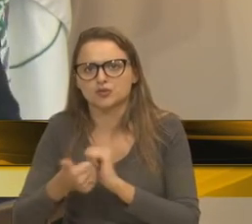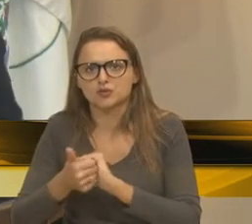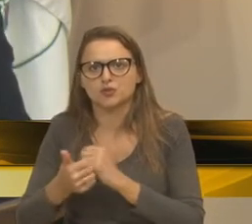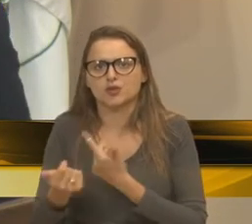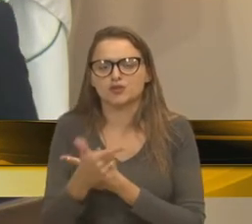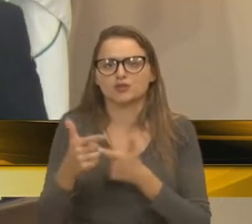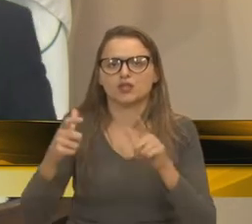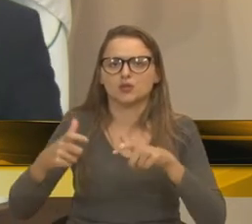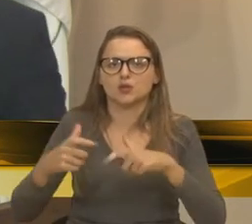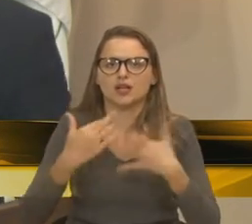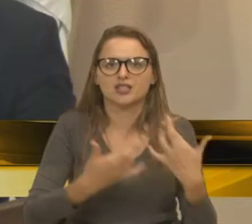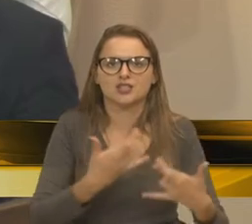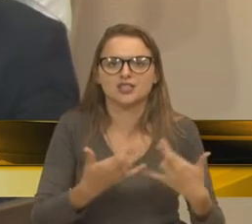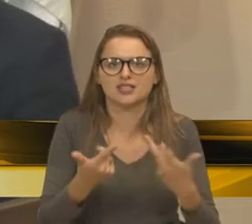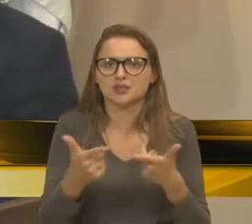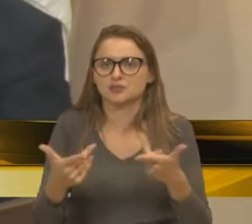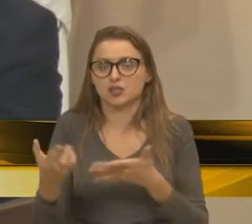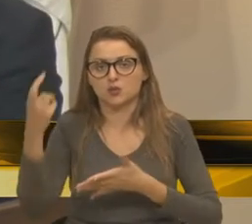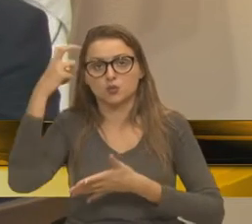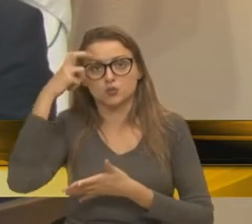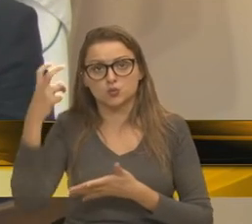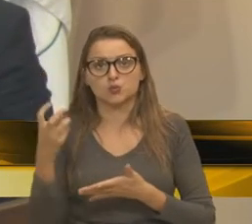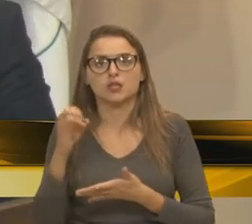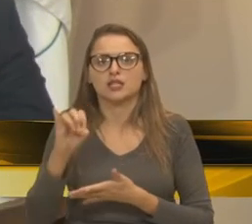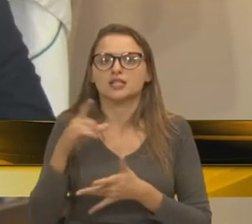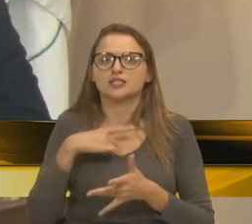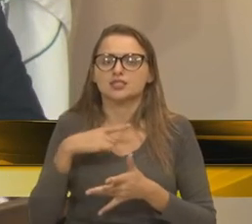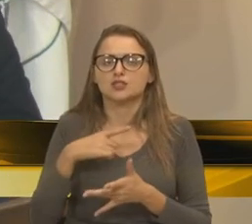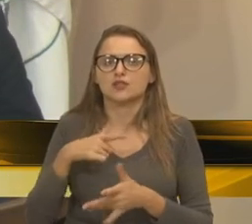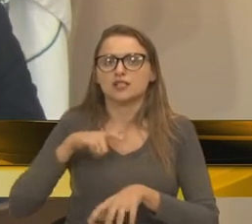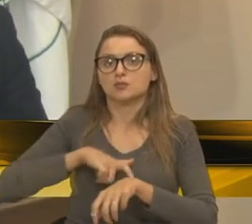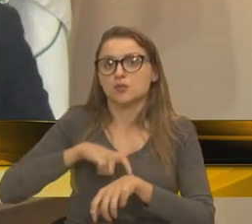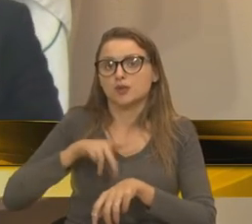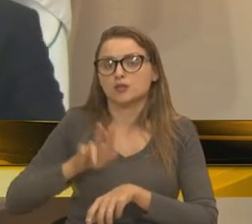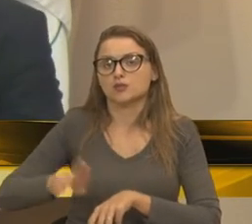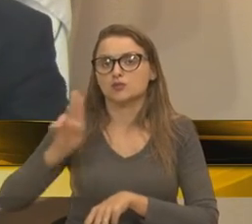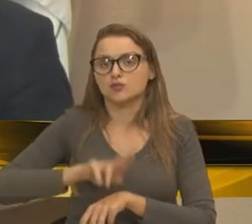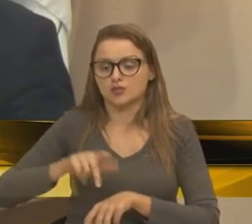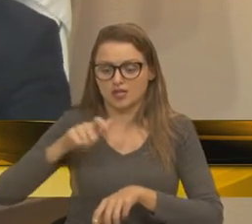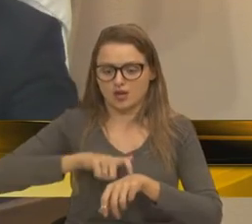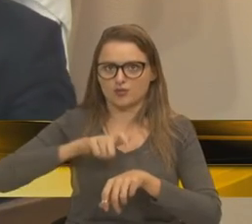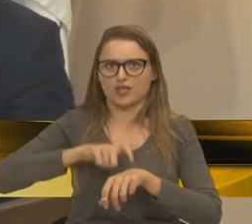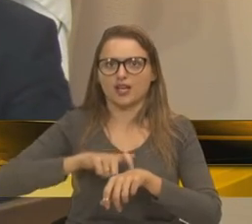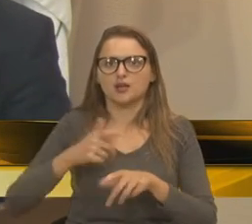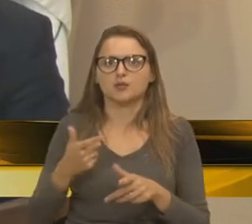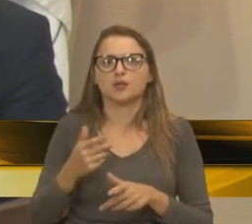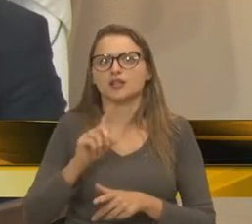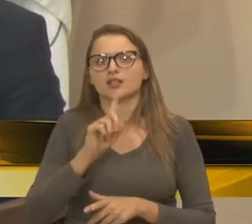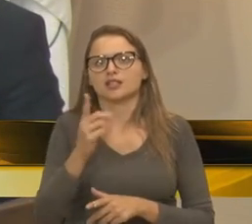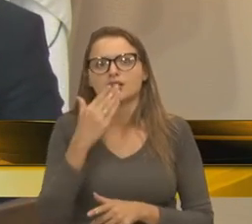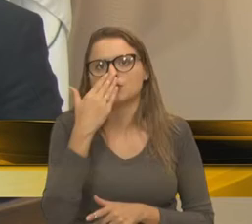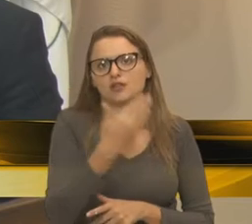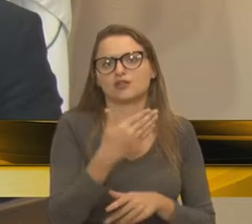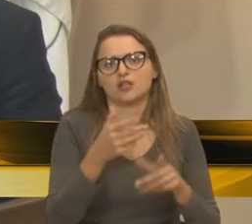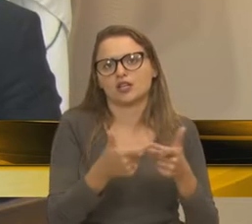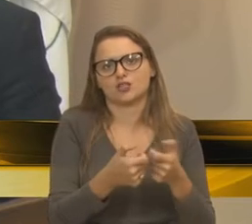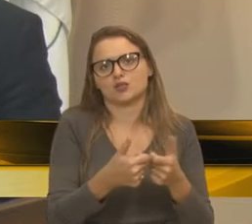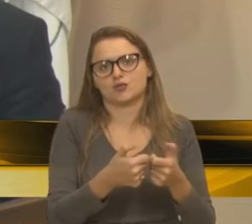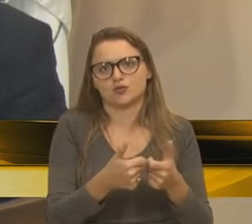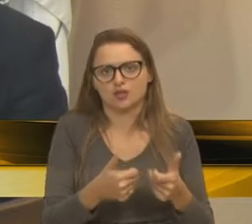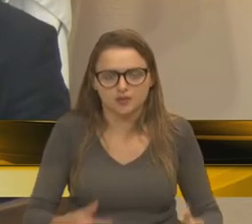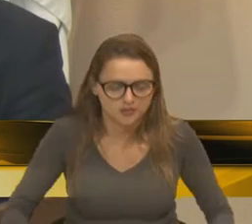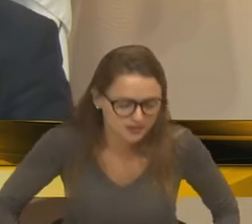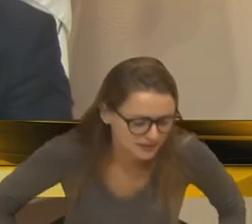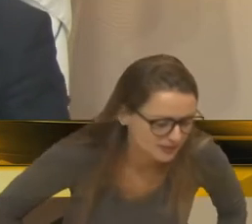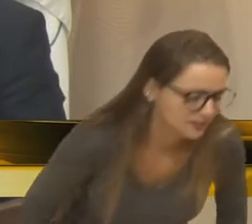uma oportunidade na área cultural, porque se ele tivesse uma ocupação decente, ele ficaria cada vez menos na frente de um videogame. Então